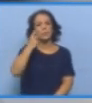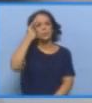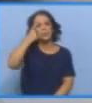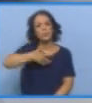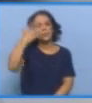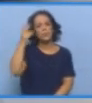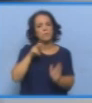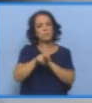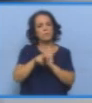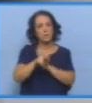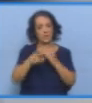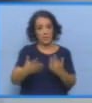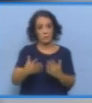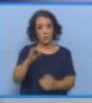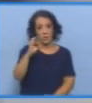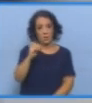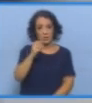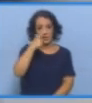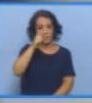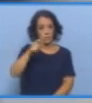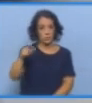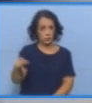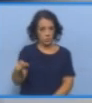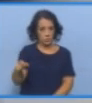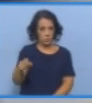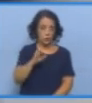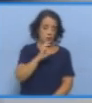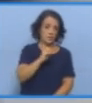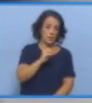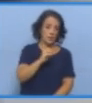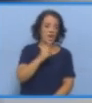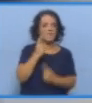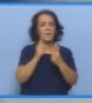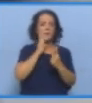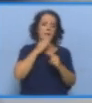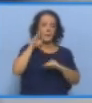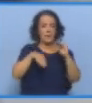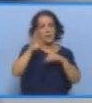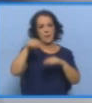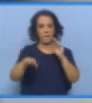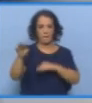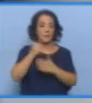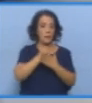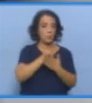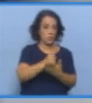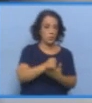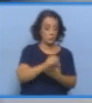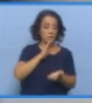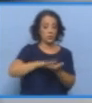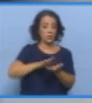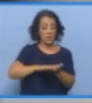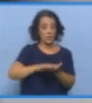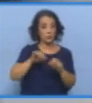Neste momento estão cerca de 80 pessoas, a 80, o número varia um bocadinho, a serem apoiadas. O Restaurante Social, muito